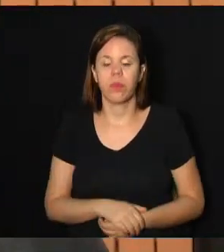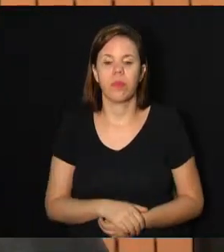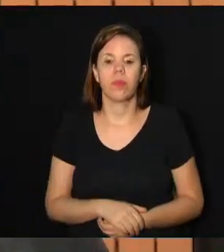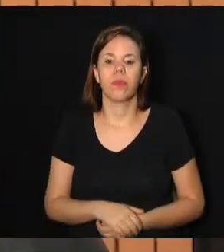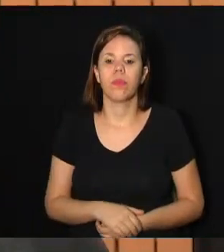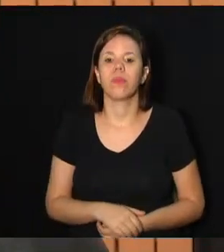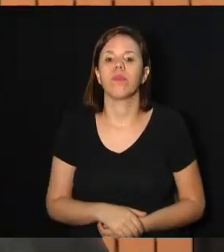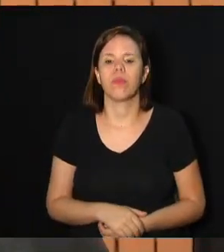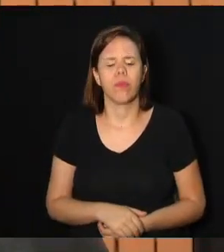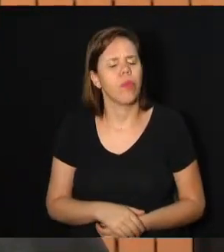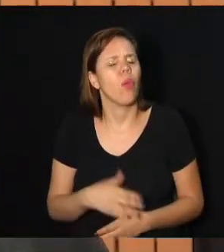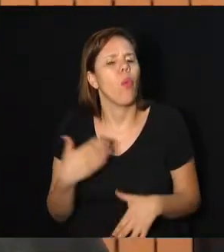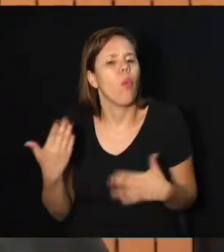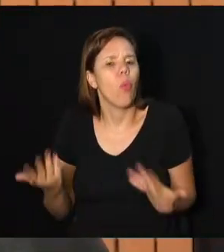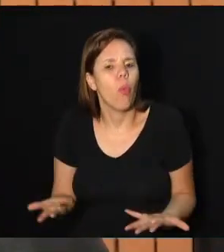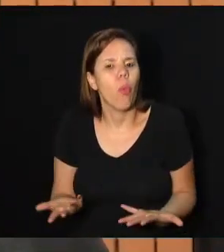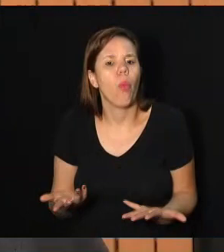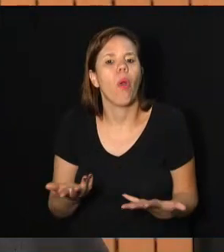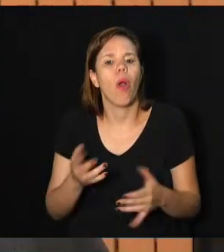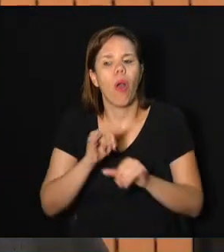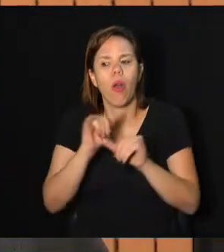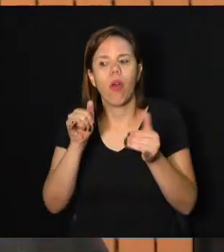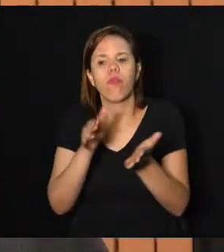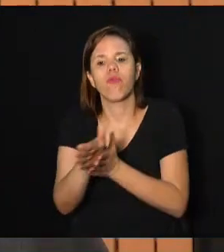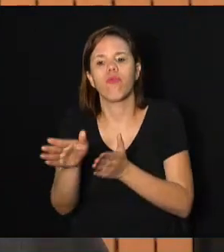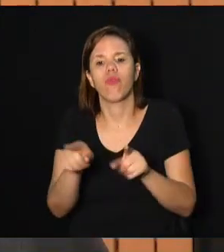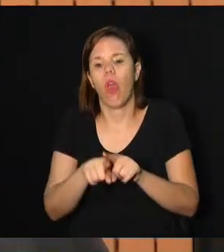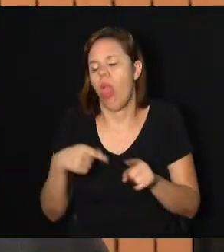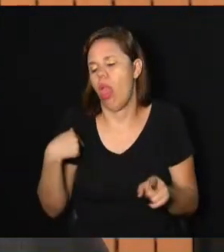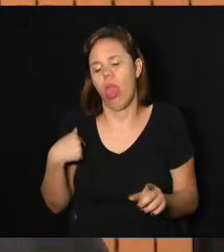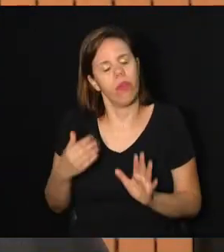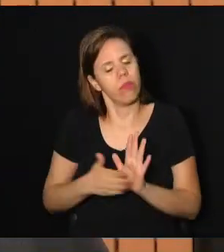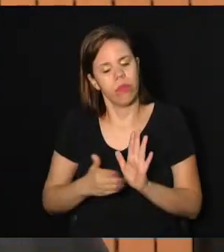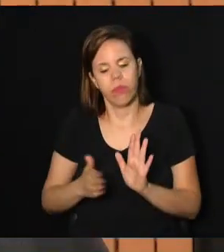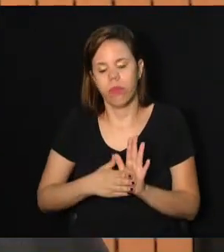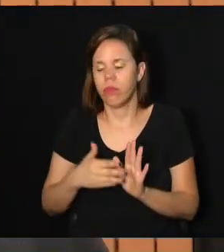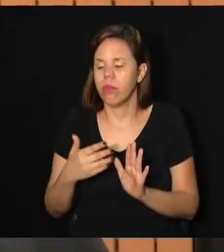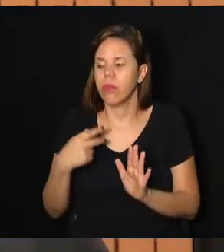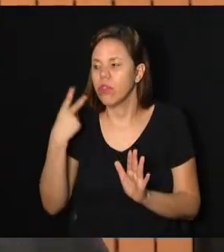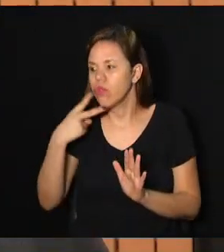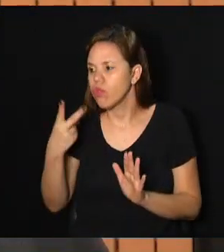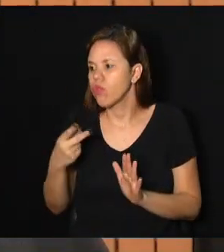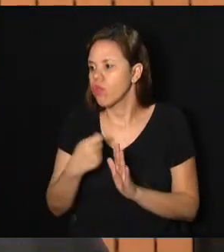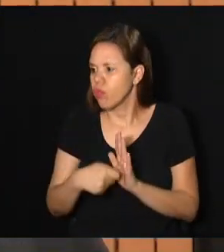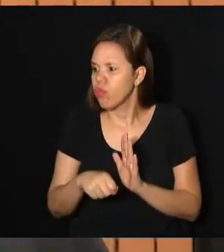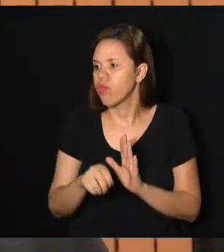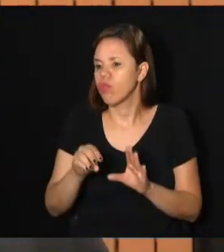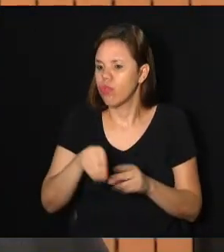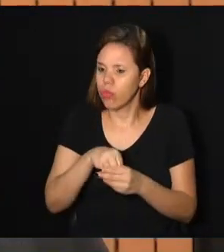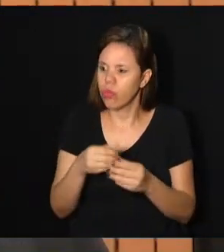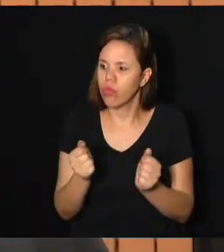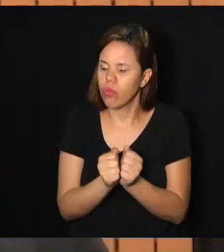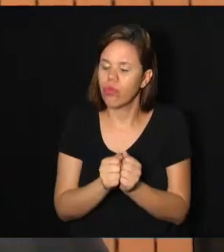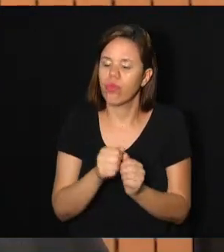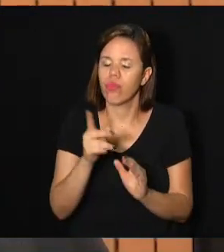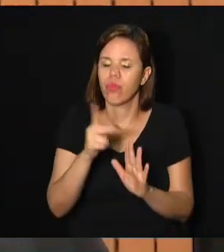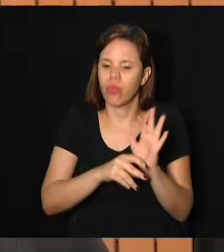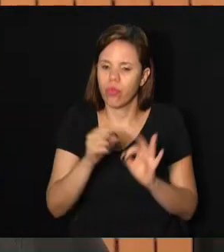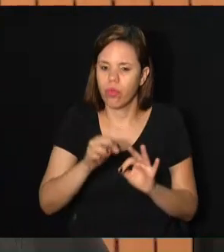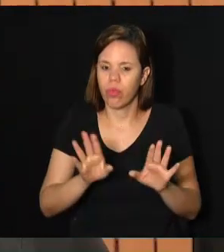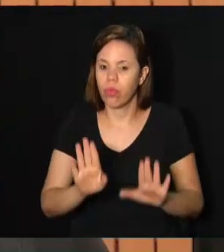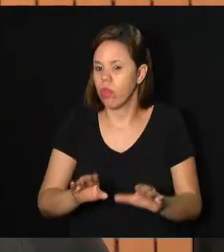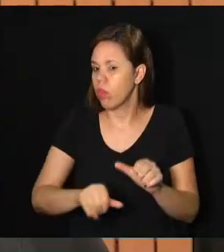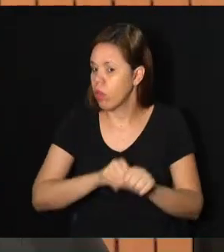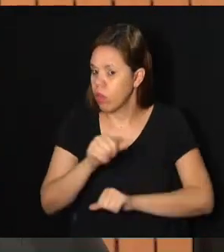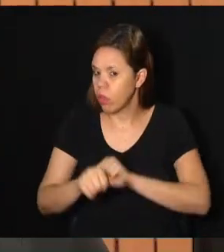tipos de matéria. Eu não estou propondo, né, os vereadores que subscreveram, a gente não está propondo alteração do